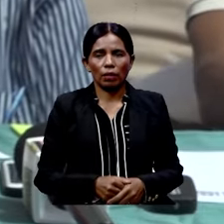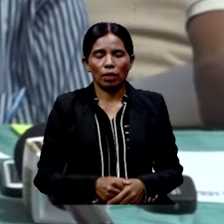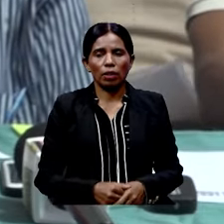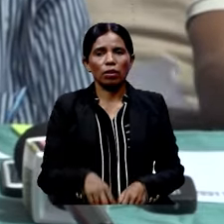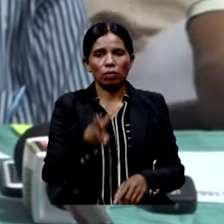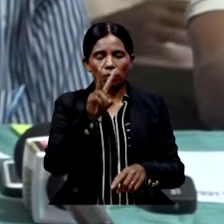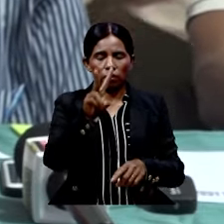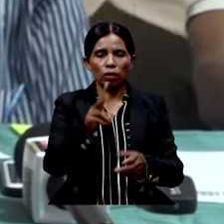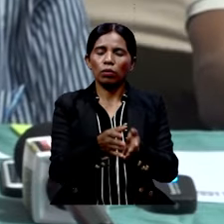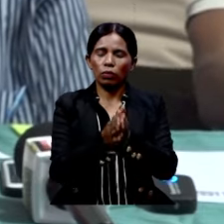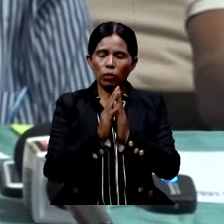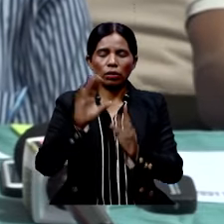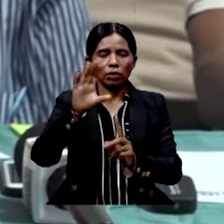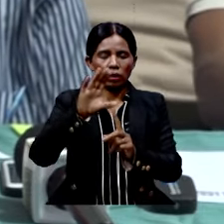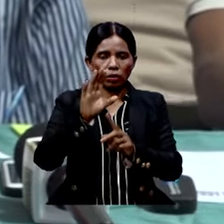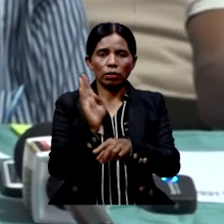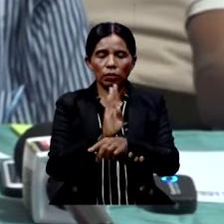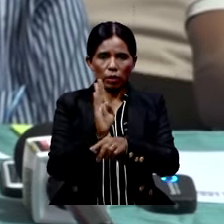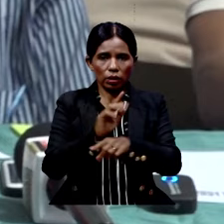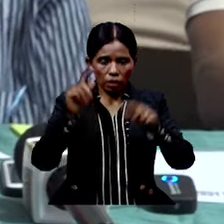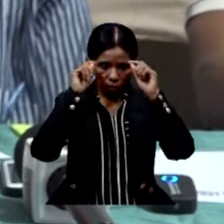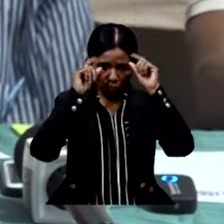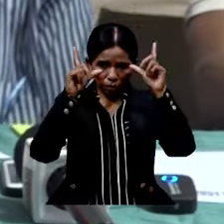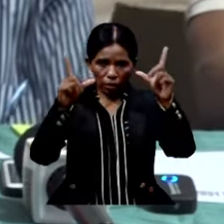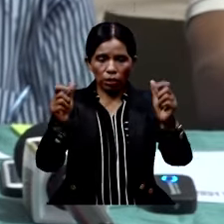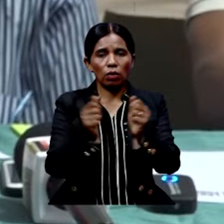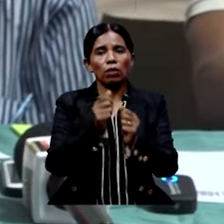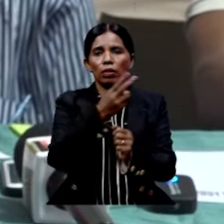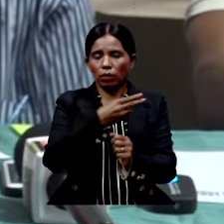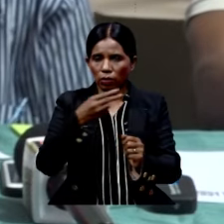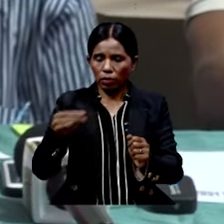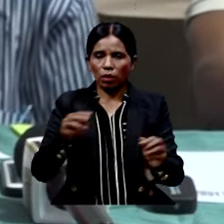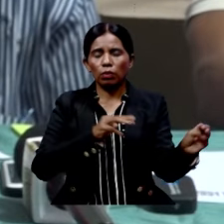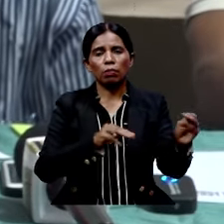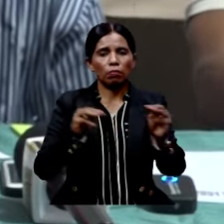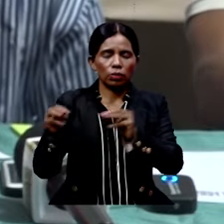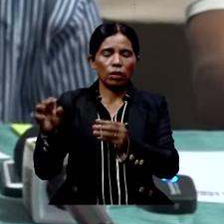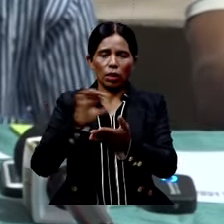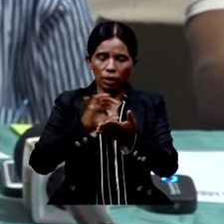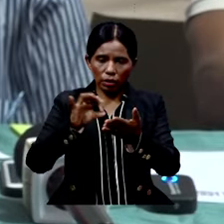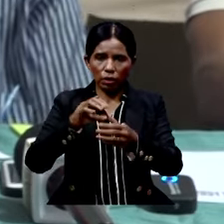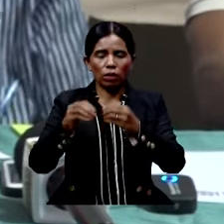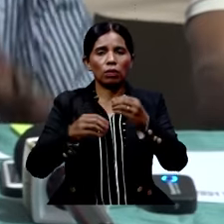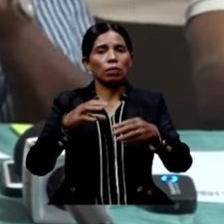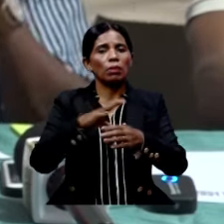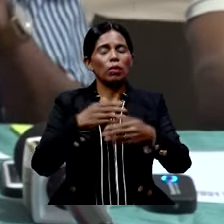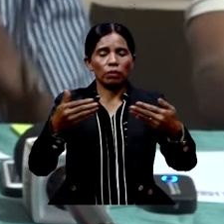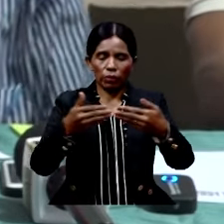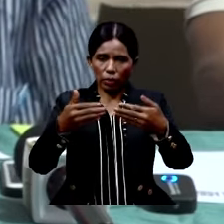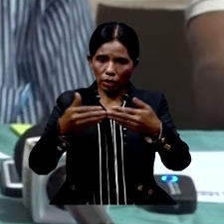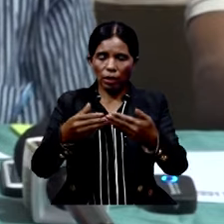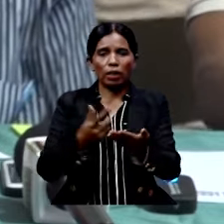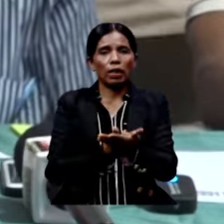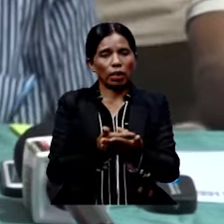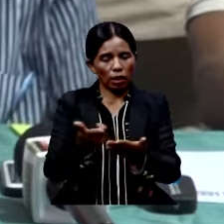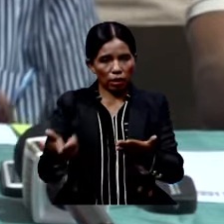Rua, Russo Sefi Negociador Timor-Leste no Indonésia, atuaria assim na Tratado Fronteira Terrestre, nebe